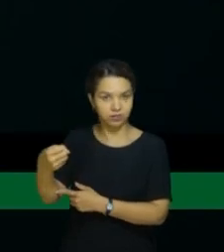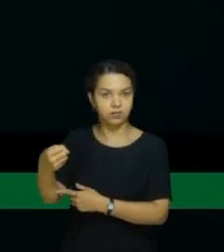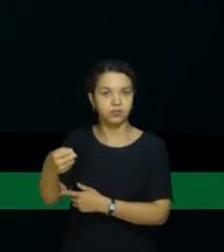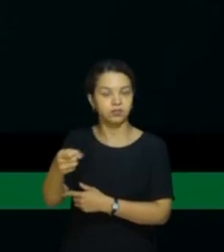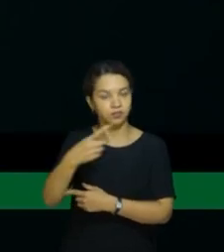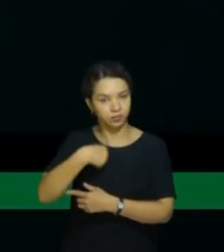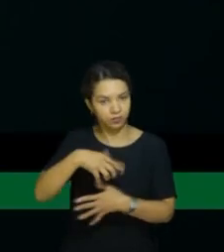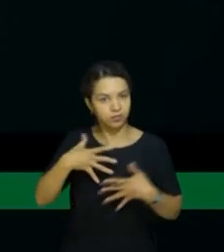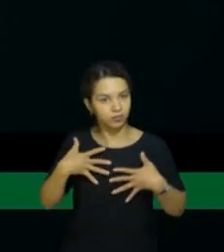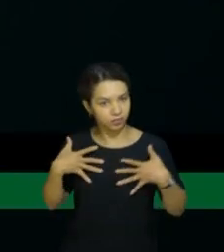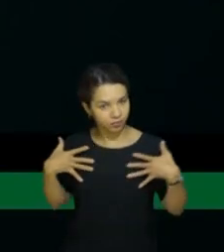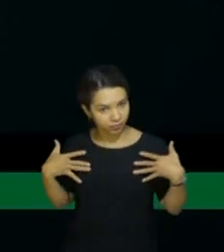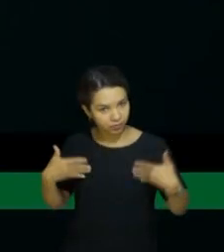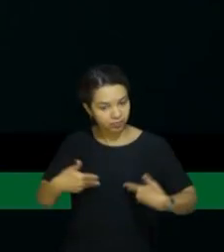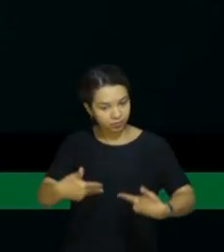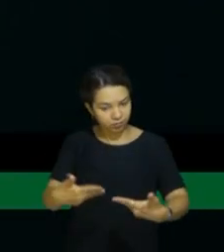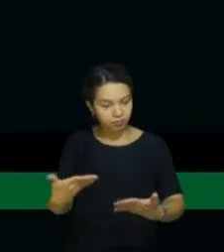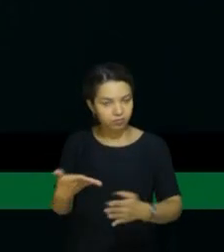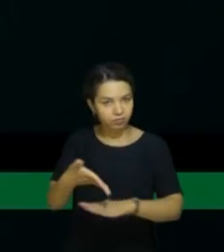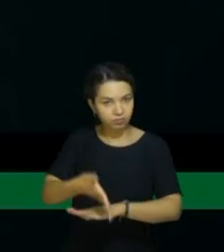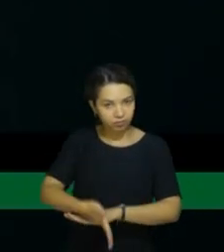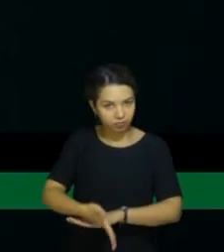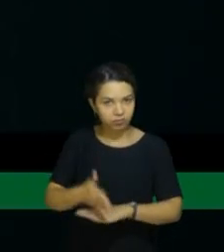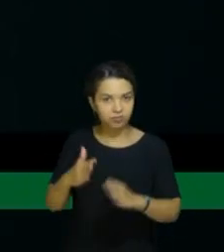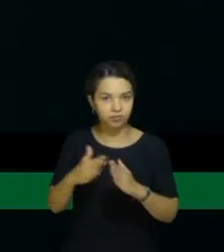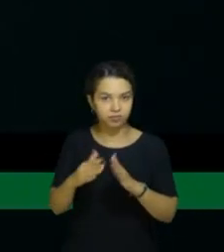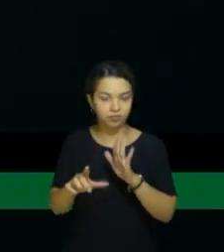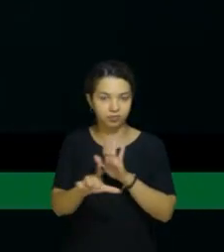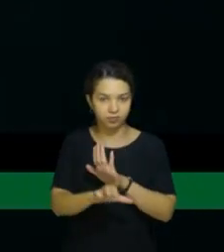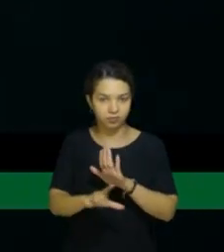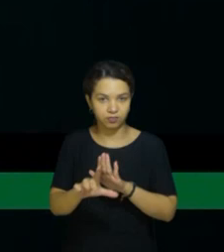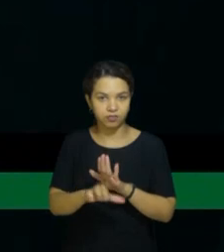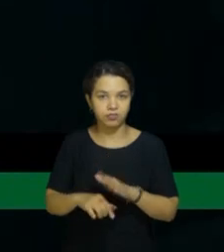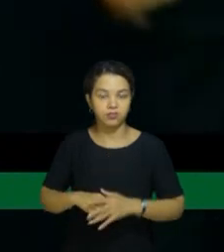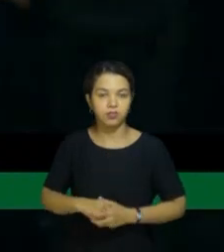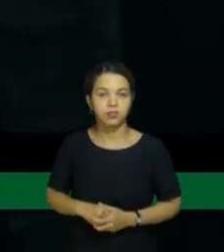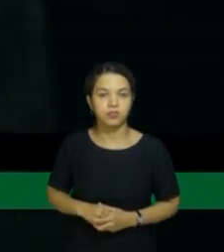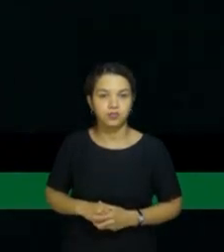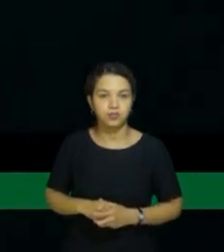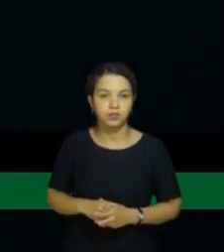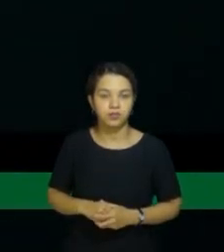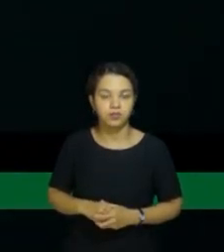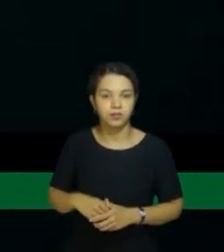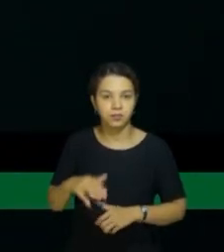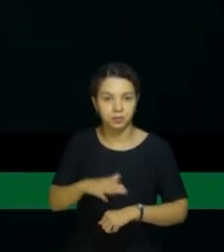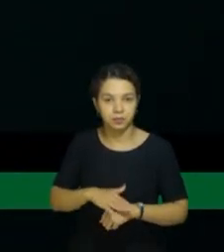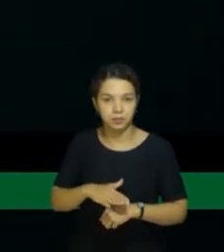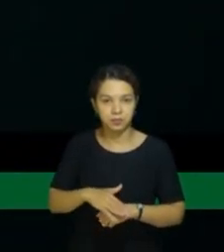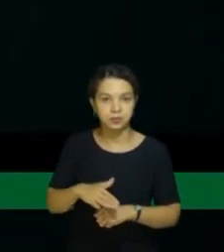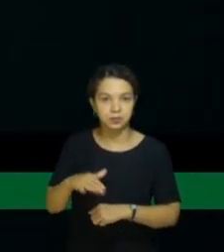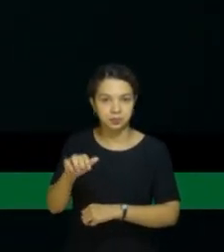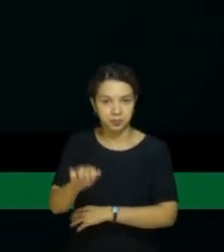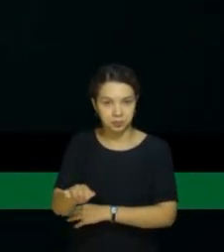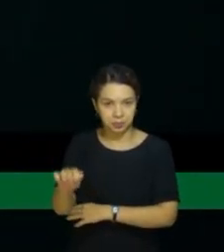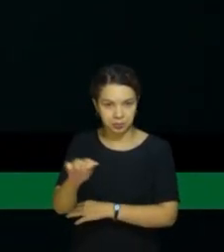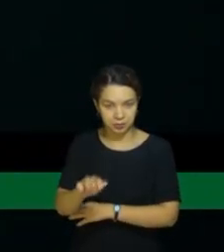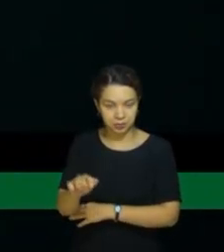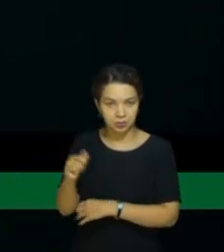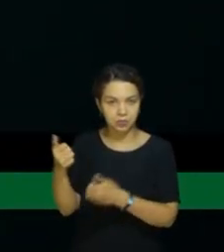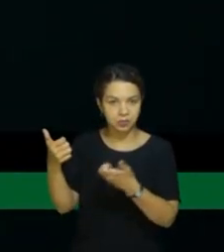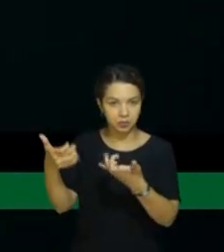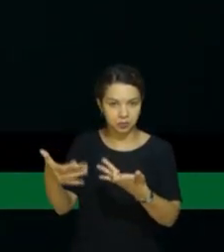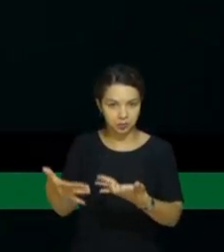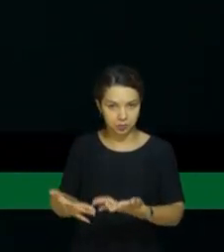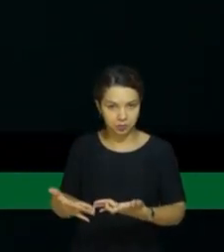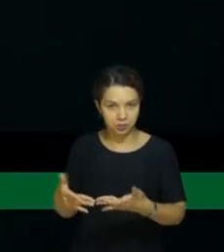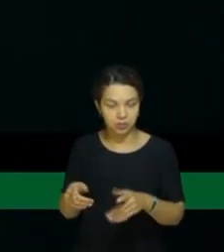sessão de hoje desta casa de leis por por primeiro um relato sumário da nossa Associação seu quadro associativo